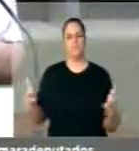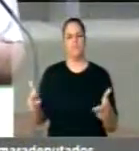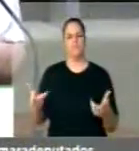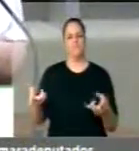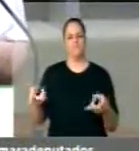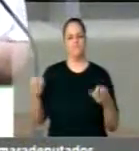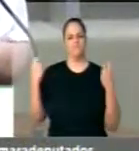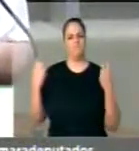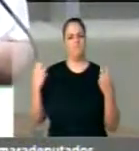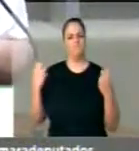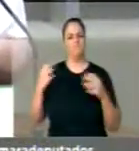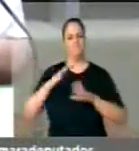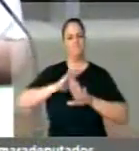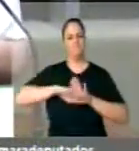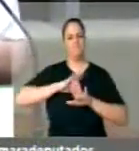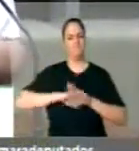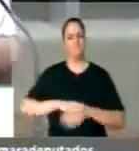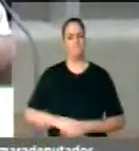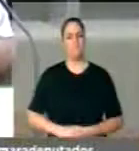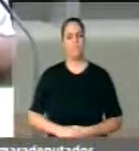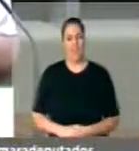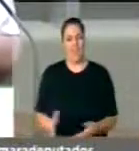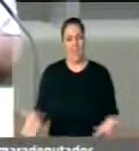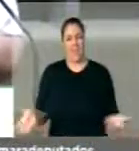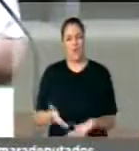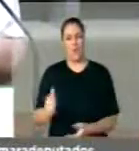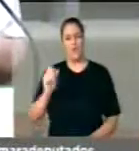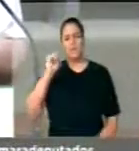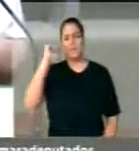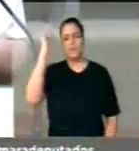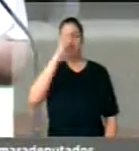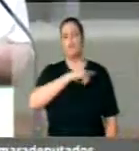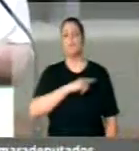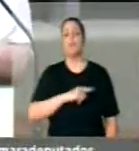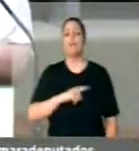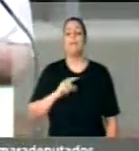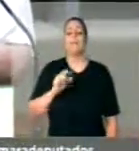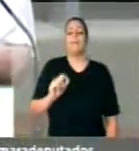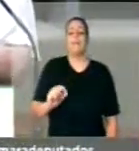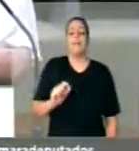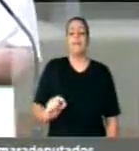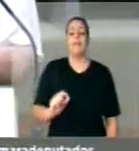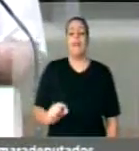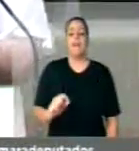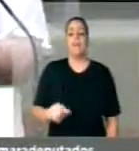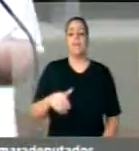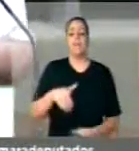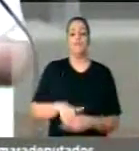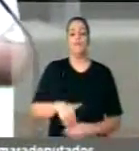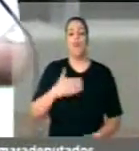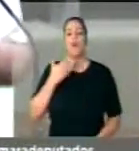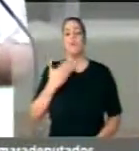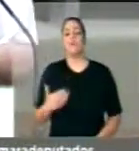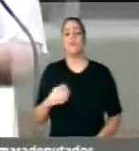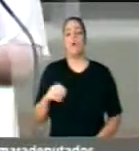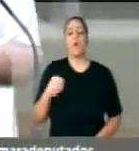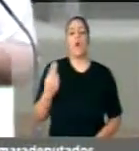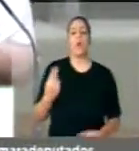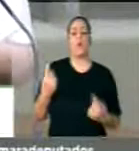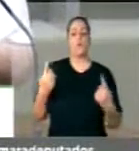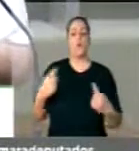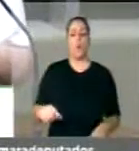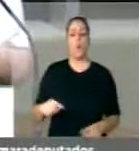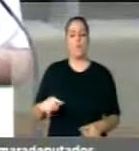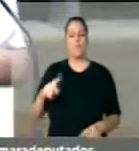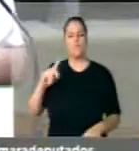a dificuldade de identificar quem votou contra ou a favor do golpe que levou ao impeachment da Presidente